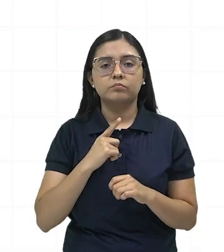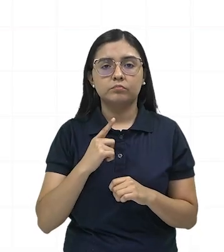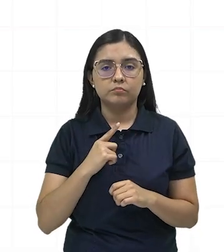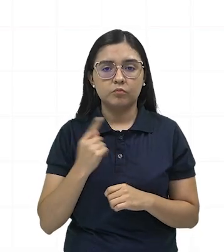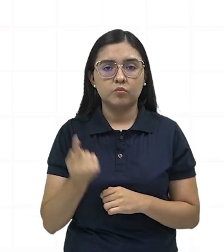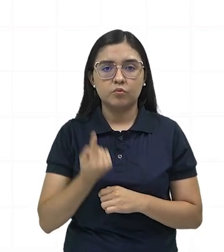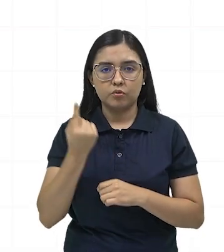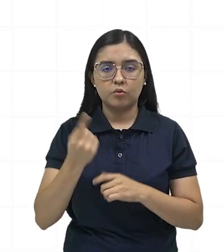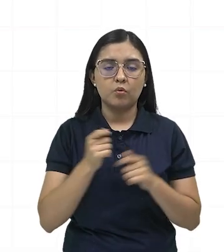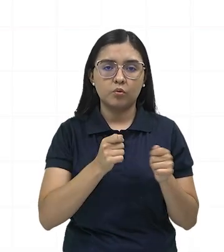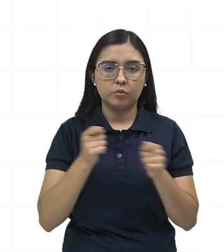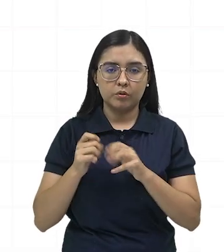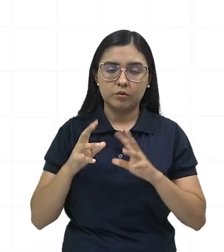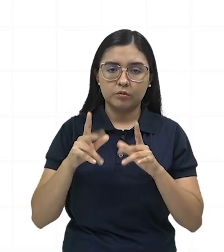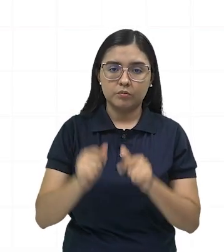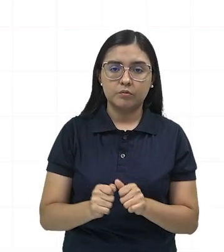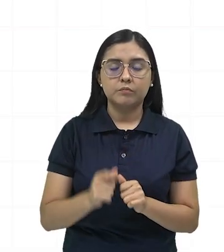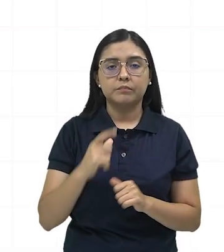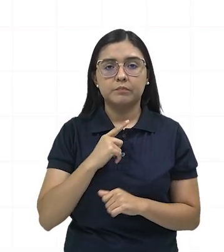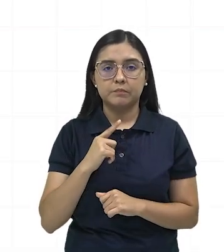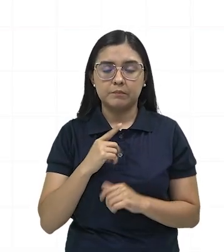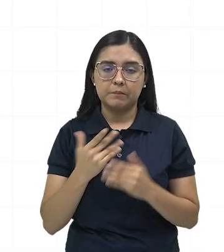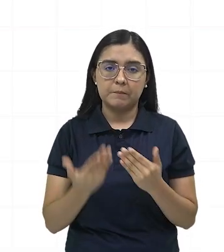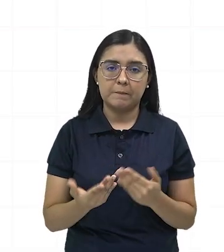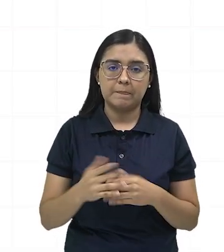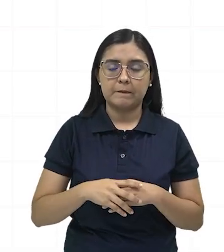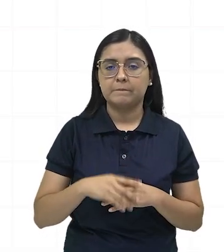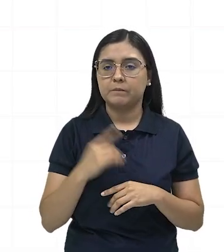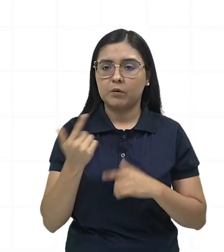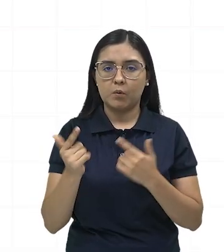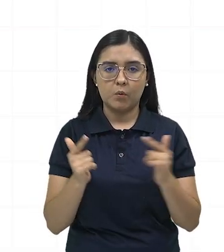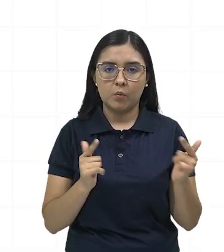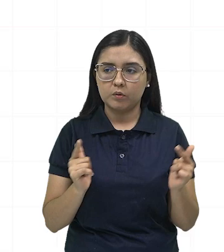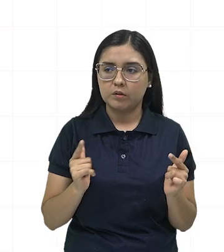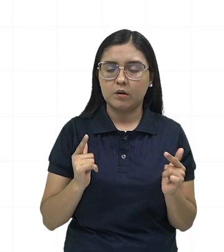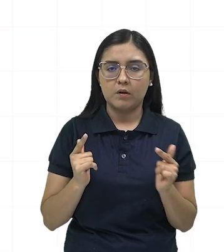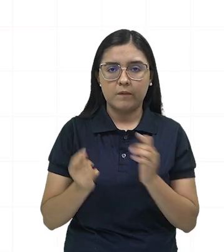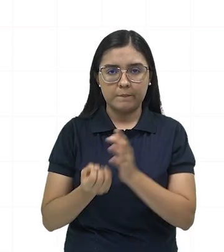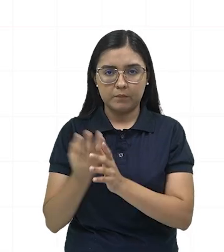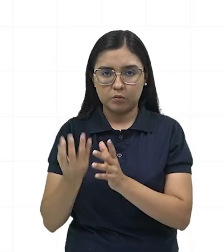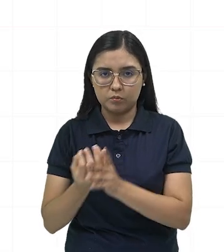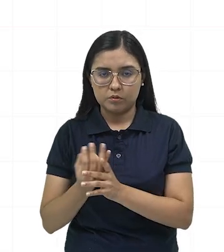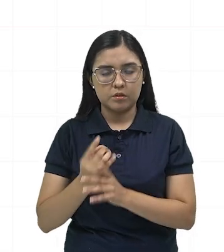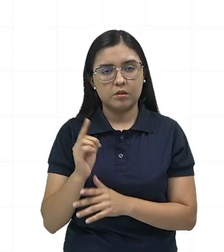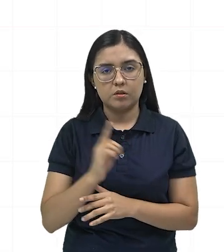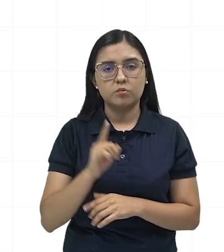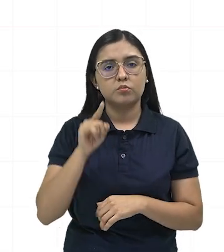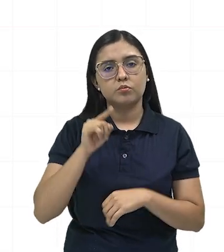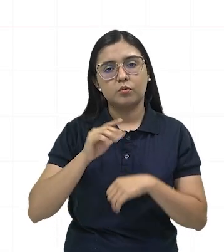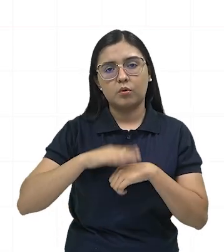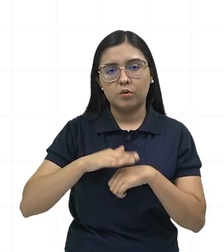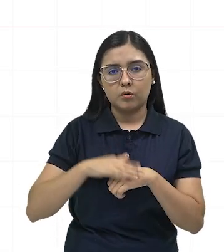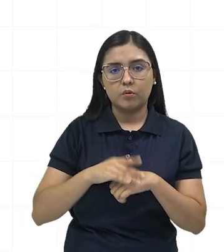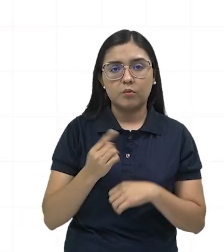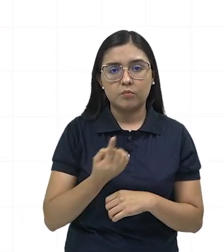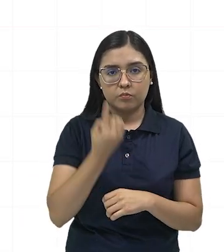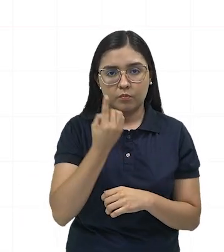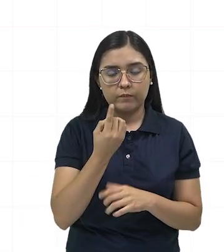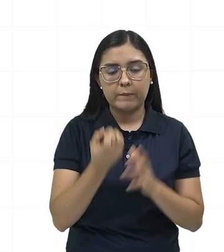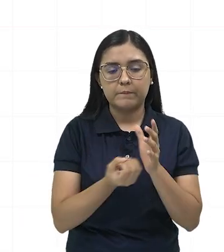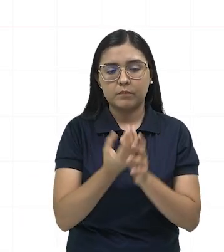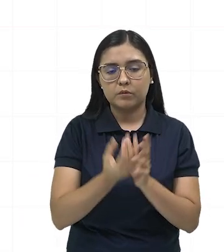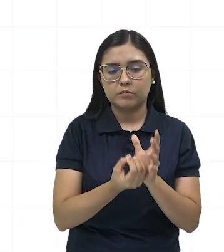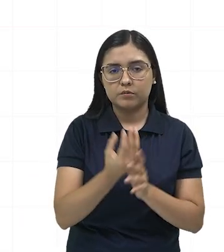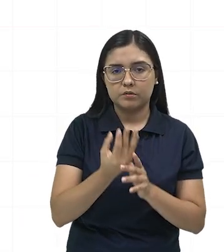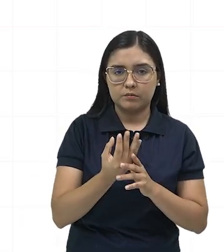obter o monopólio daquele produto, né? E ninguém mais vai produzir, só você vai conseguir ter acesso àquilo dali, né? Ele